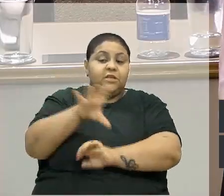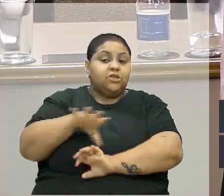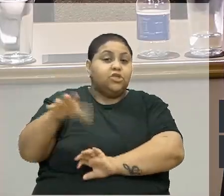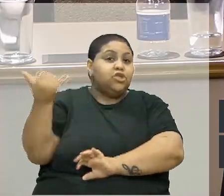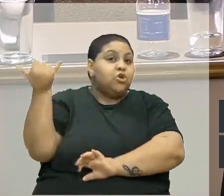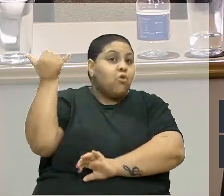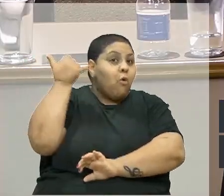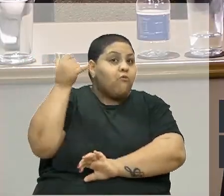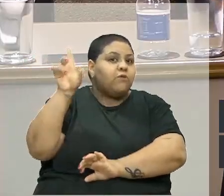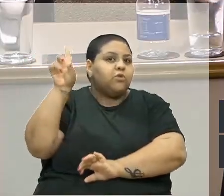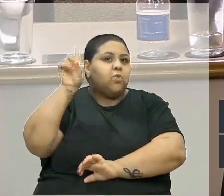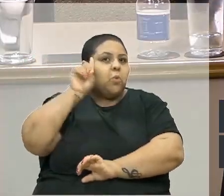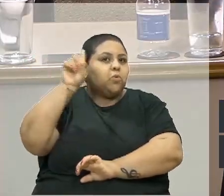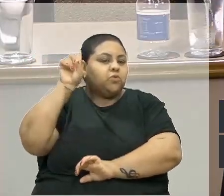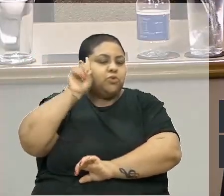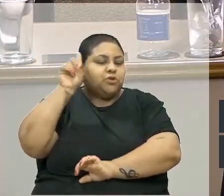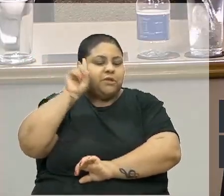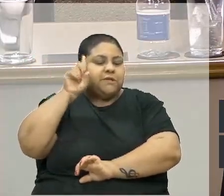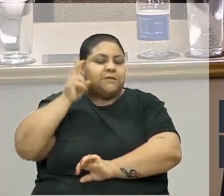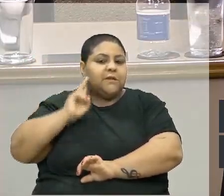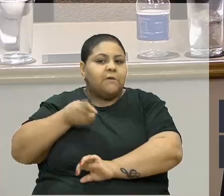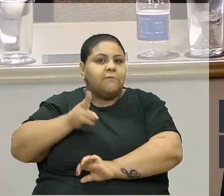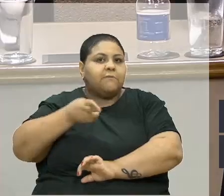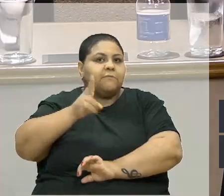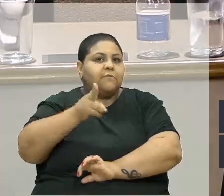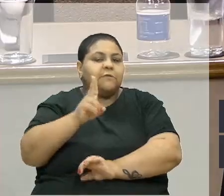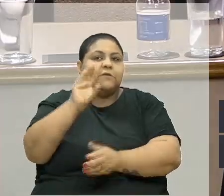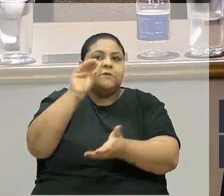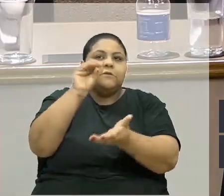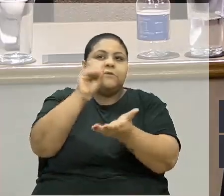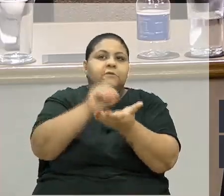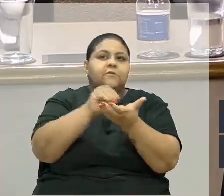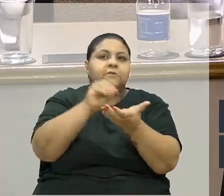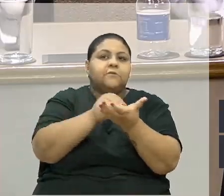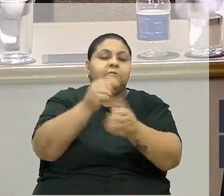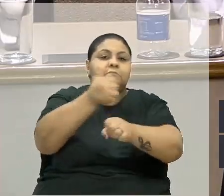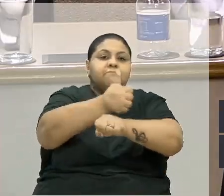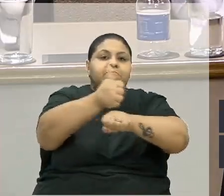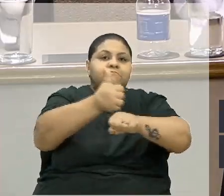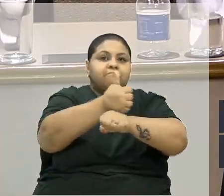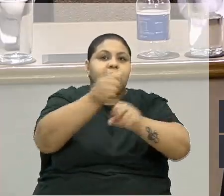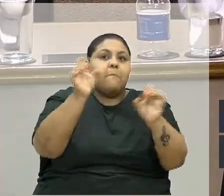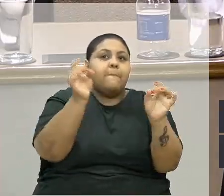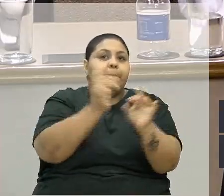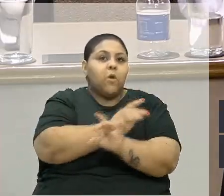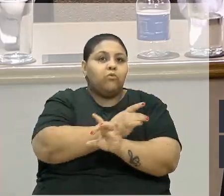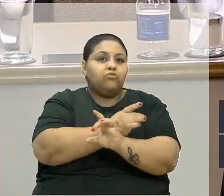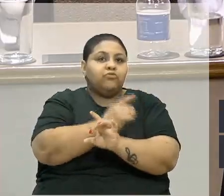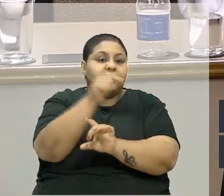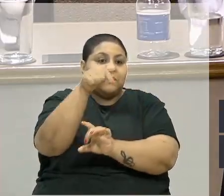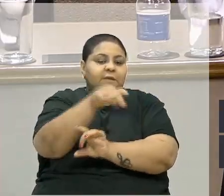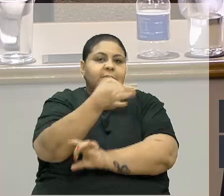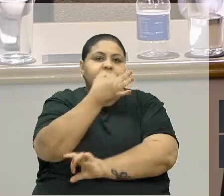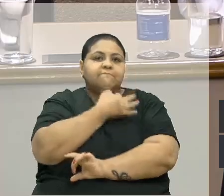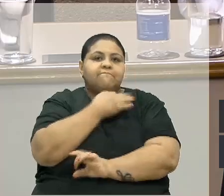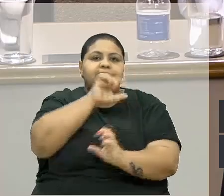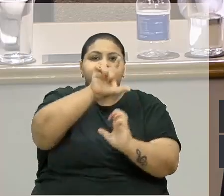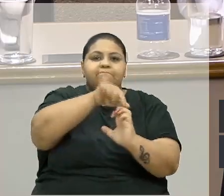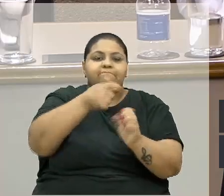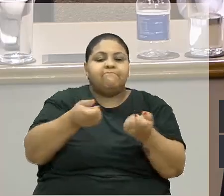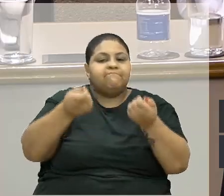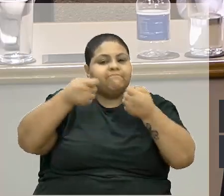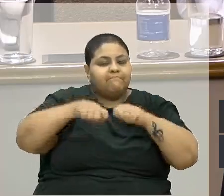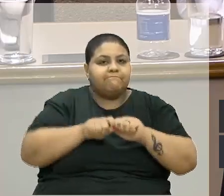todo dia e toda hora a falta de profissionais competentes na cidade. As empresas